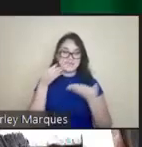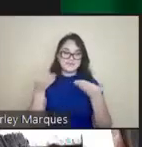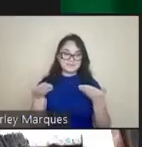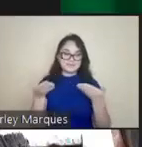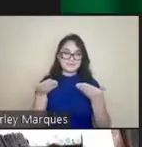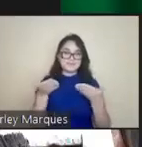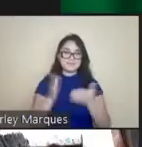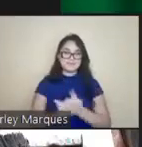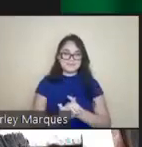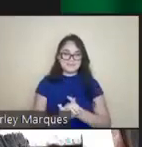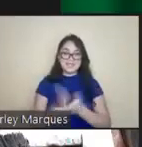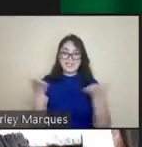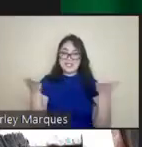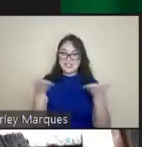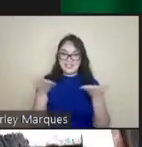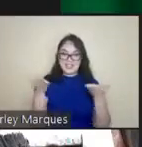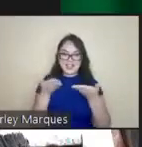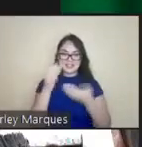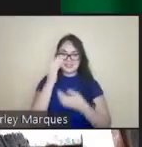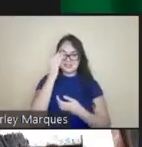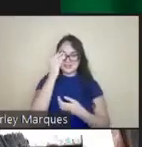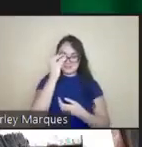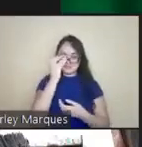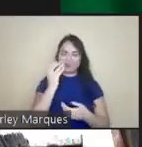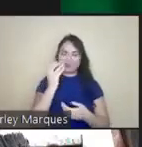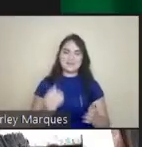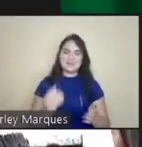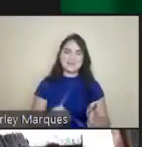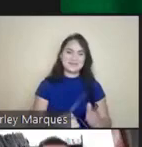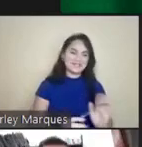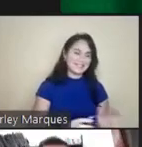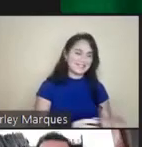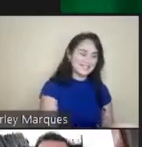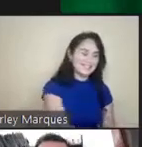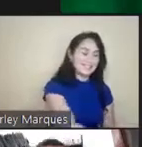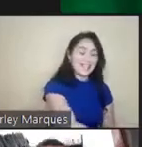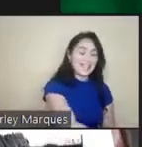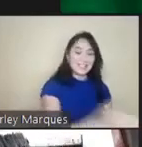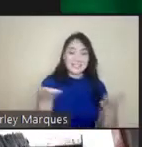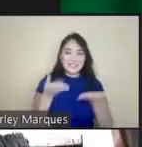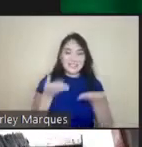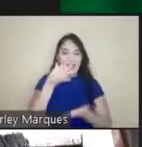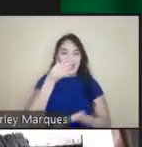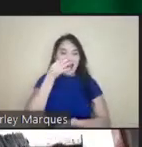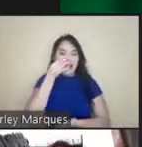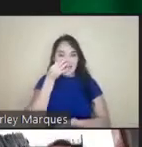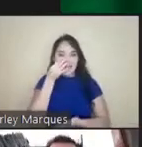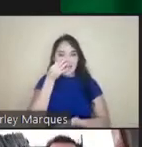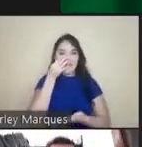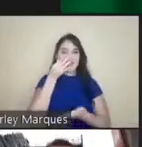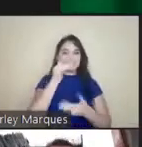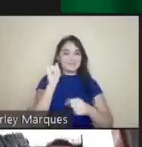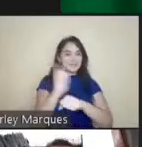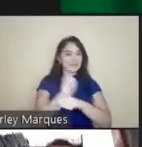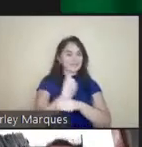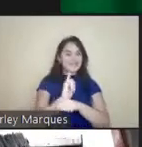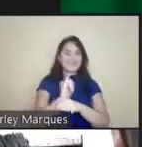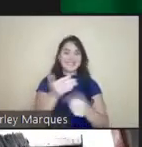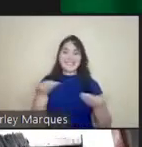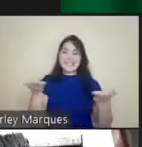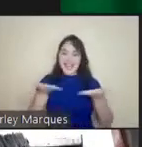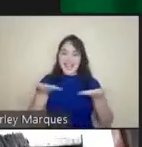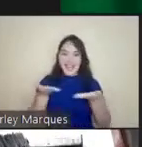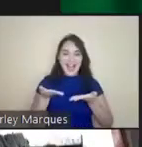dela. Já estamos ao vivo já no YouTube aí já. Pelo já tá menos eu acho que já. Já está rolando então, já. Então vou fazer uma música.